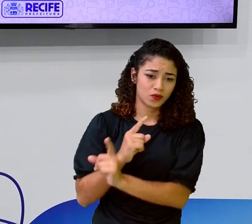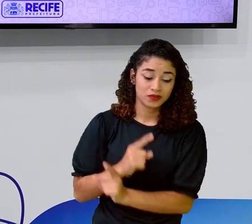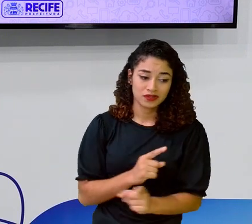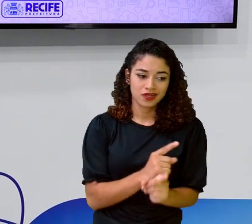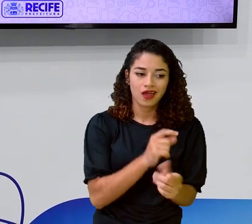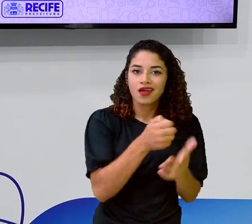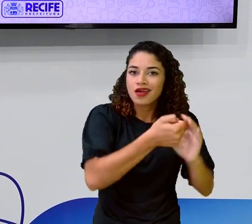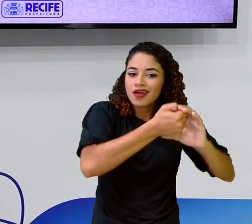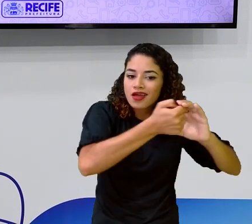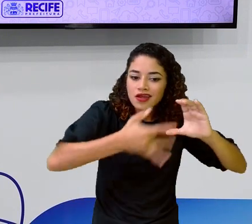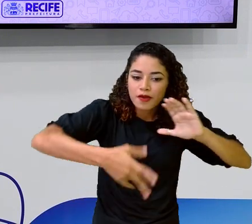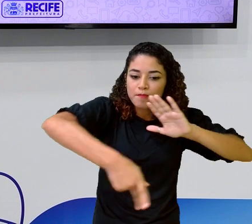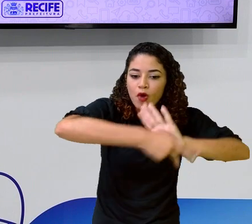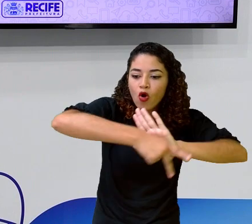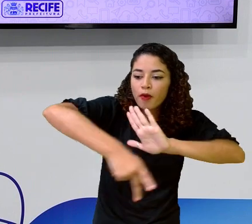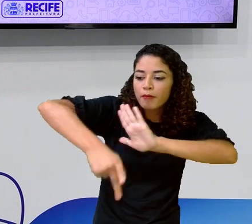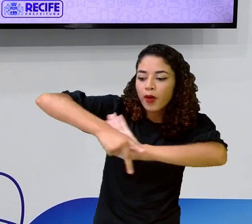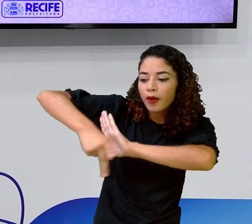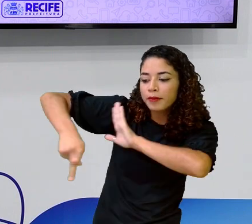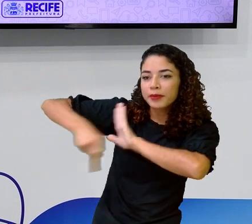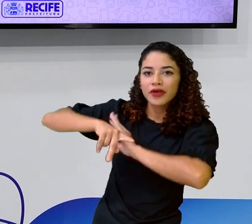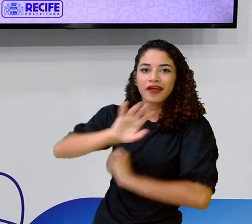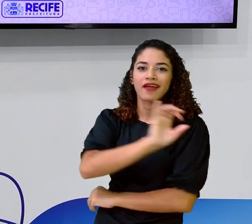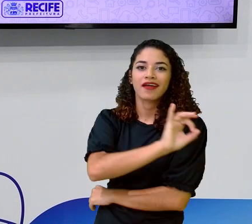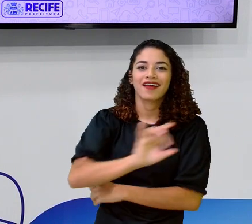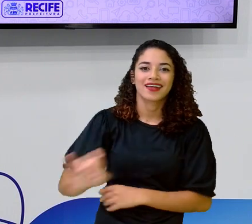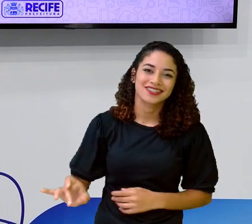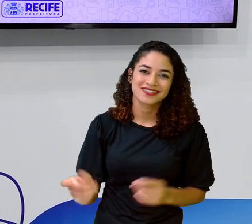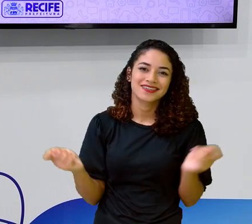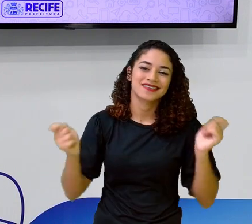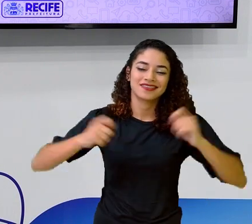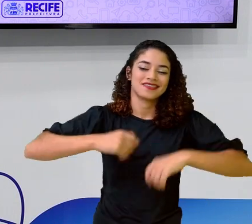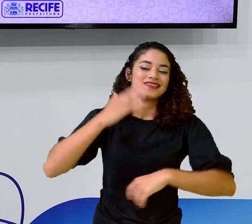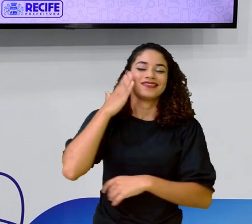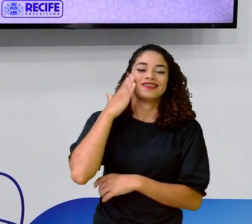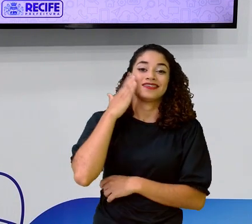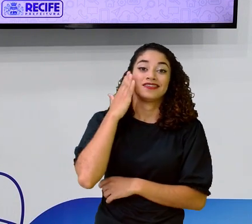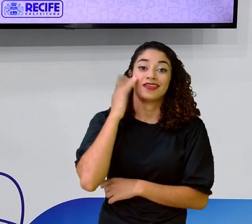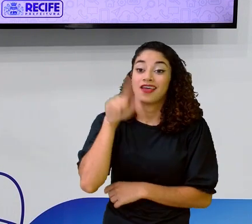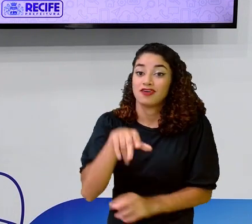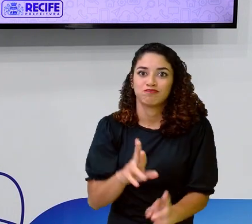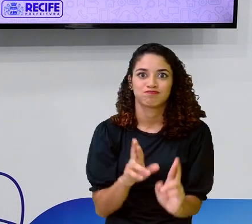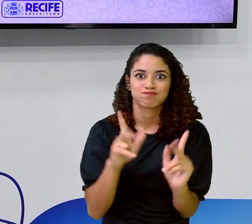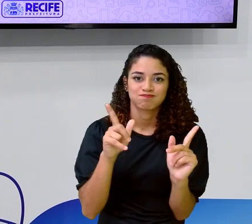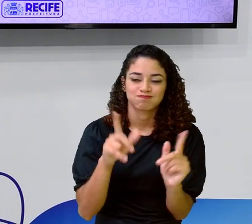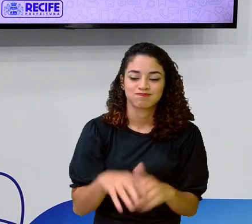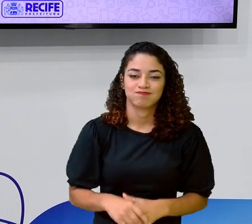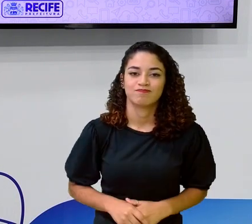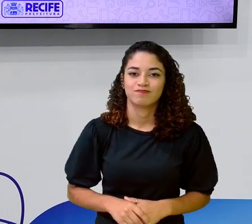-se, assim, ser, para o entendimento, que, é, diferente,